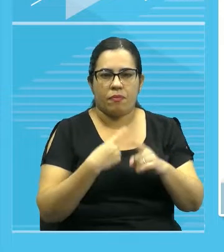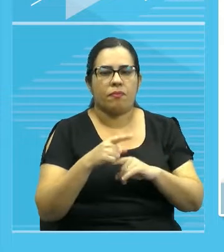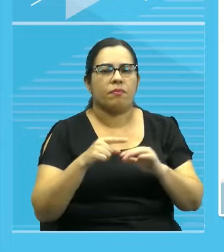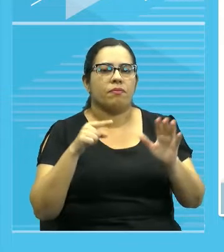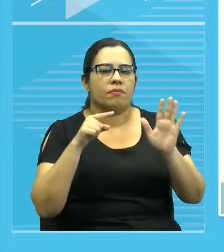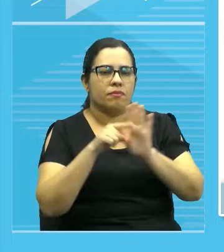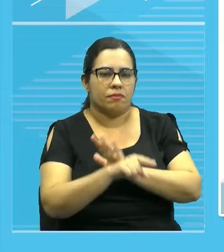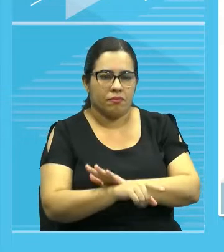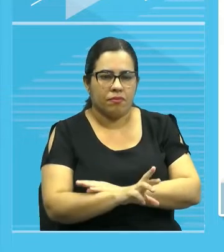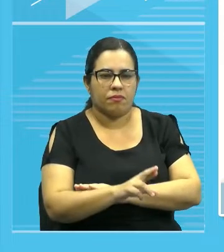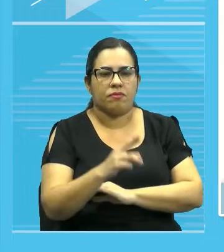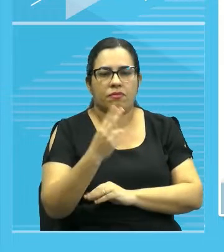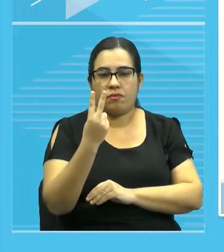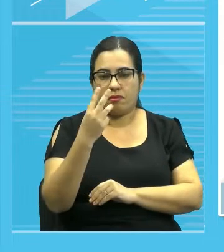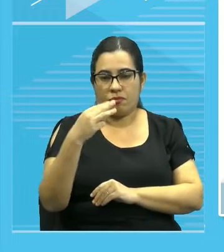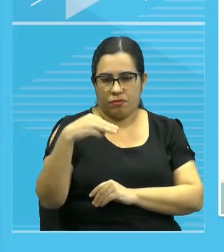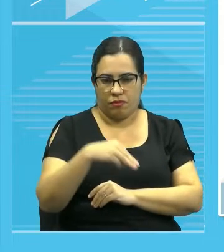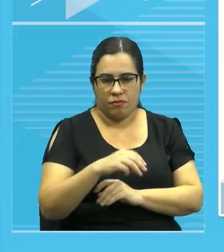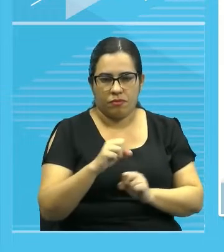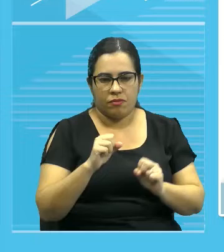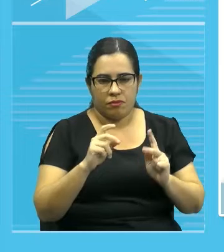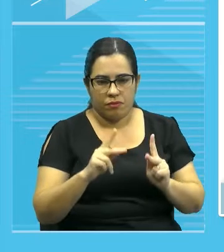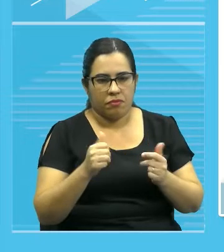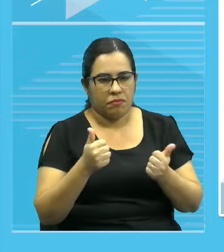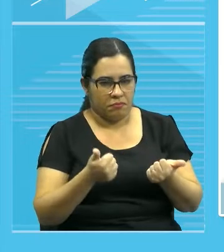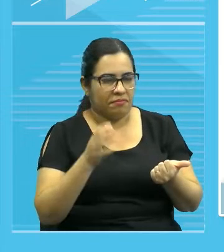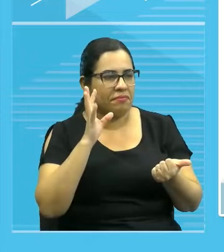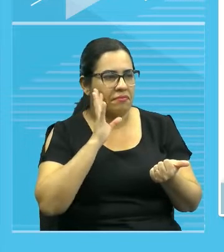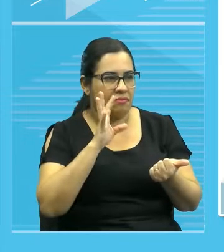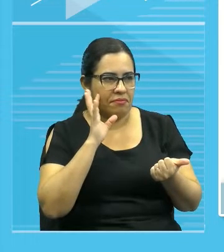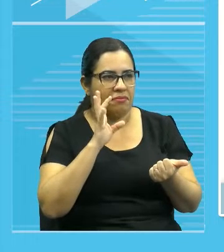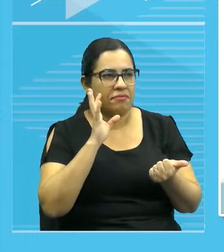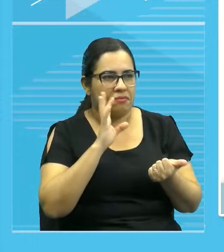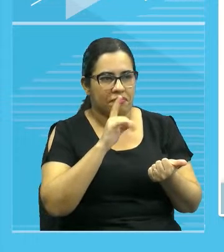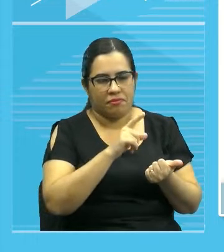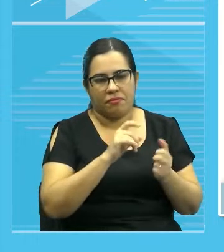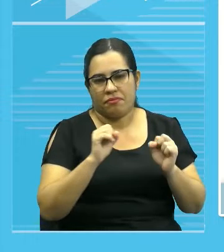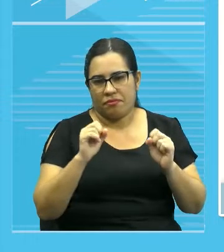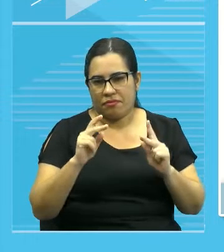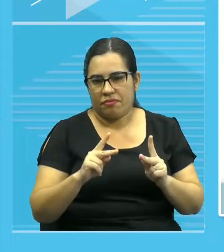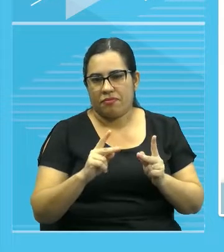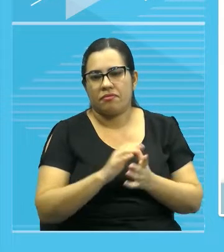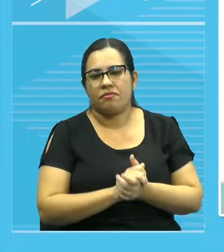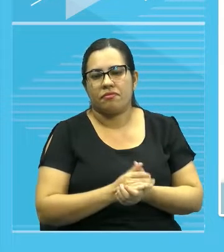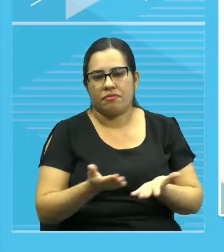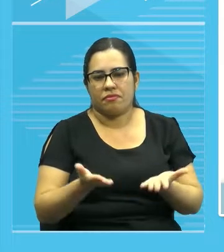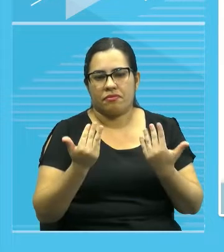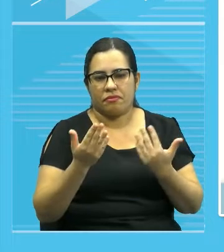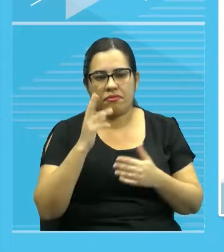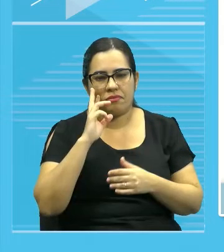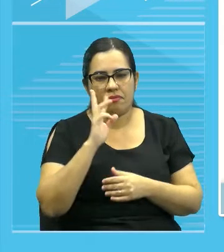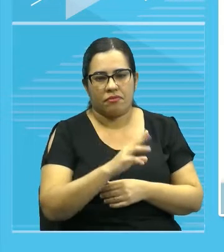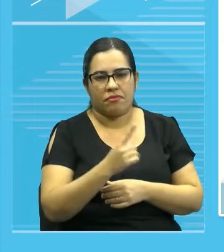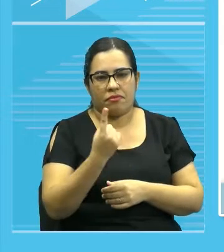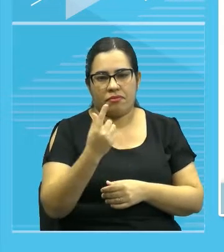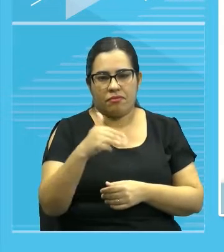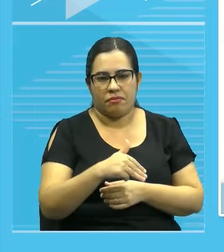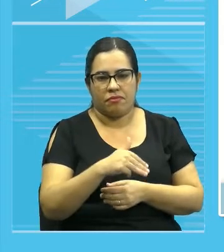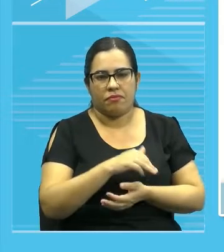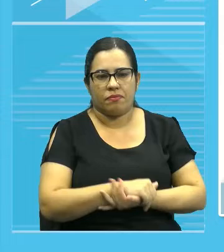questão e deixo a questão 2 minutos é bacana a questão Bacana Então Jorge vamos deixar o texto 1 minuto por